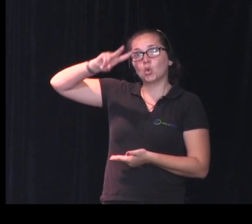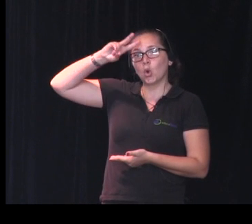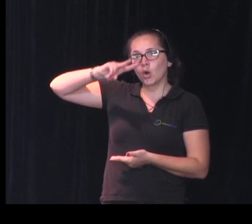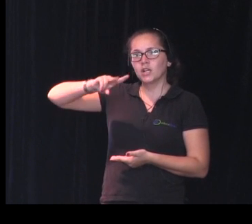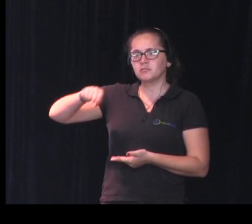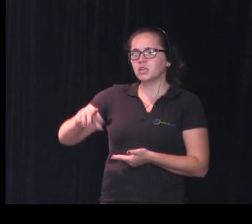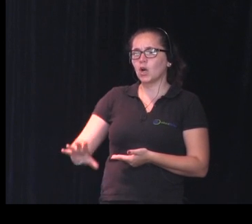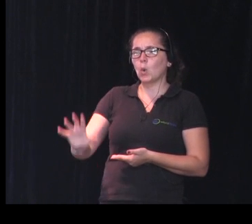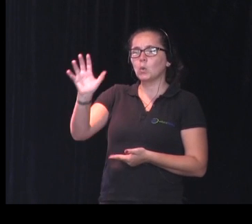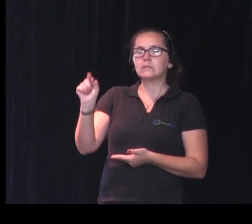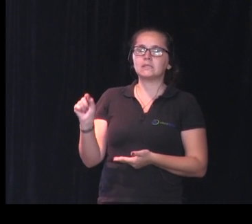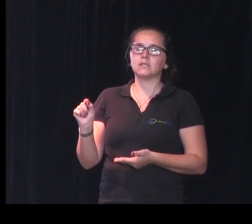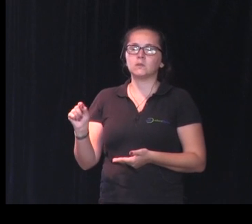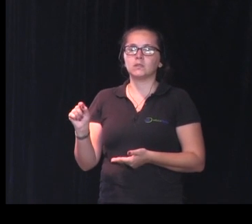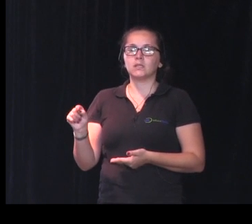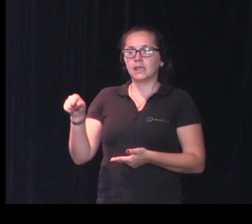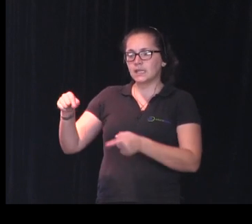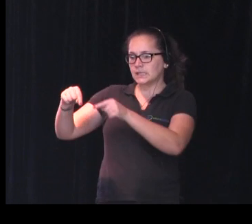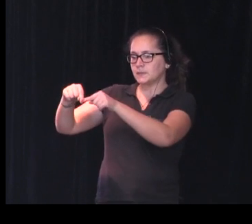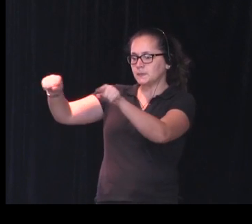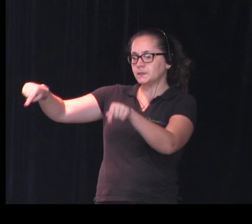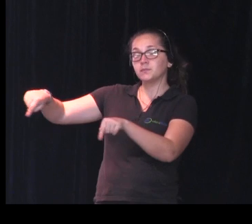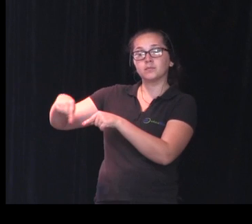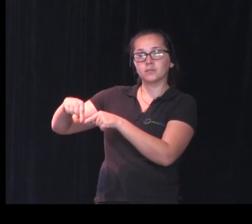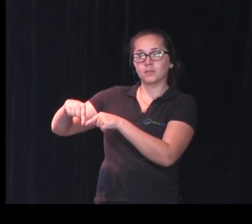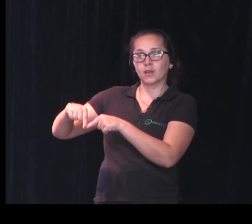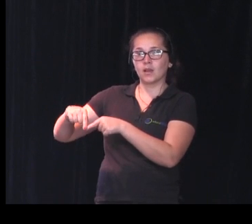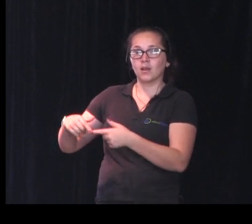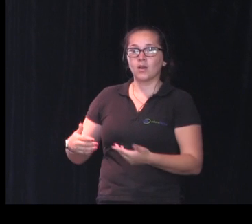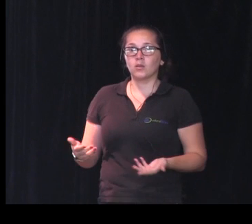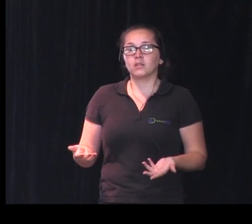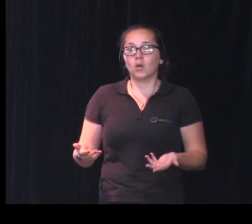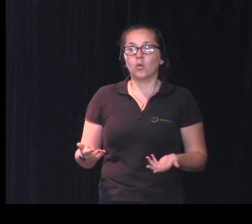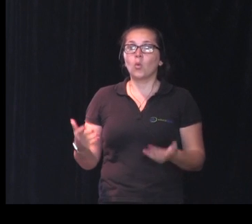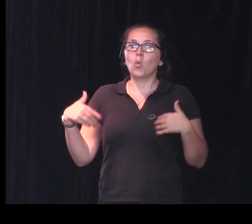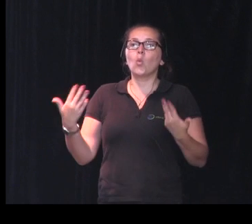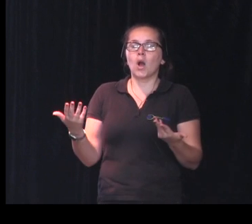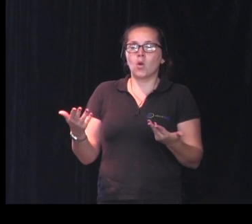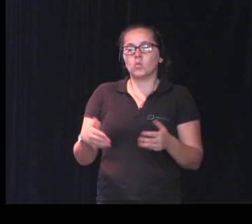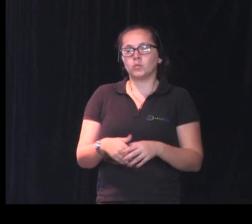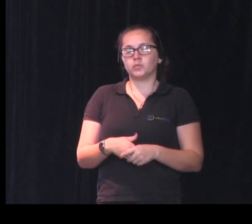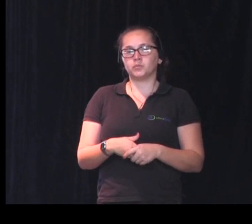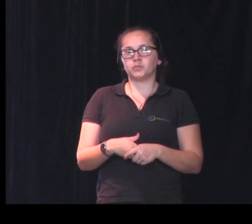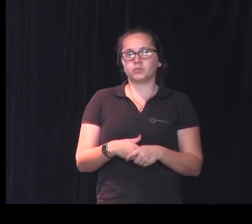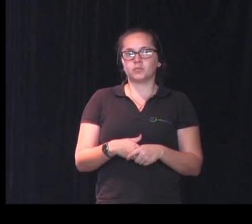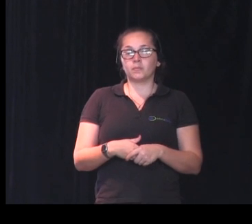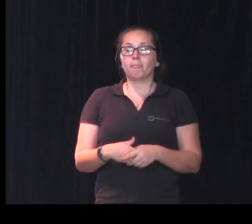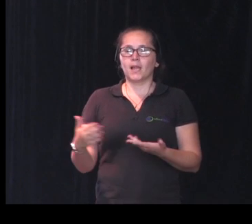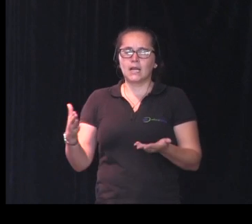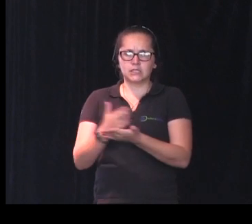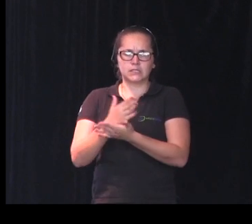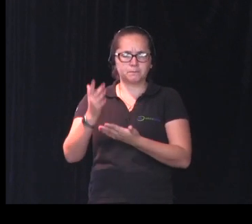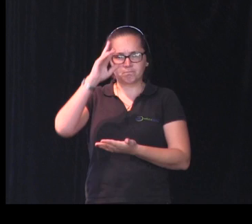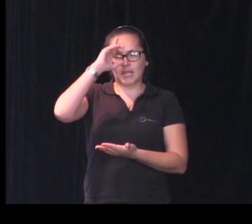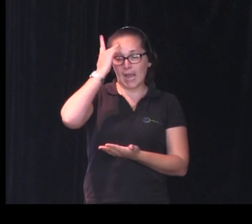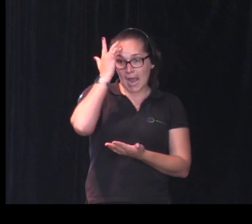qual tinha sido a história dessa quinta? a gente sempre